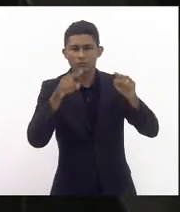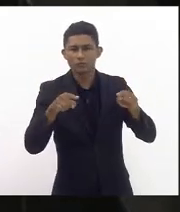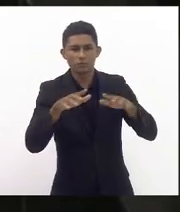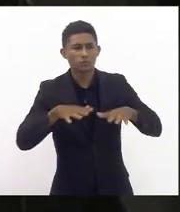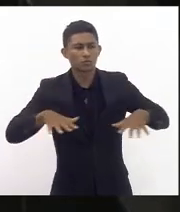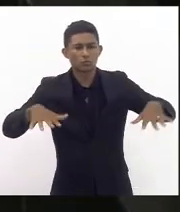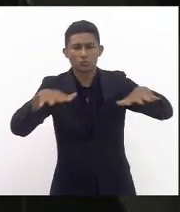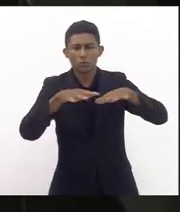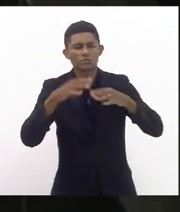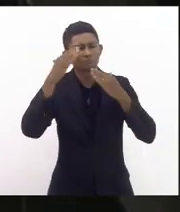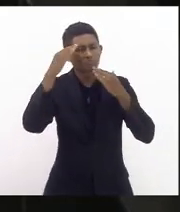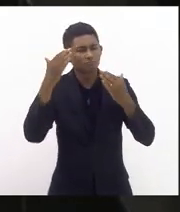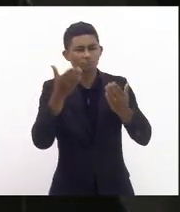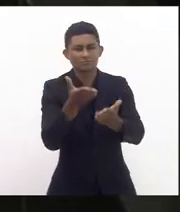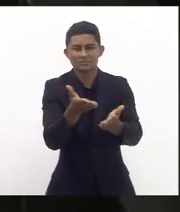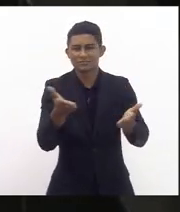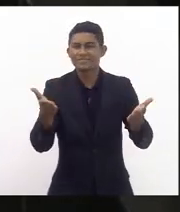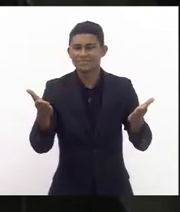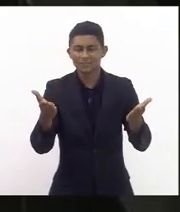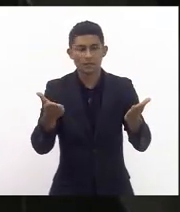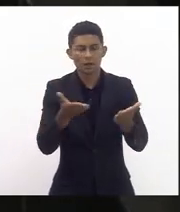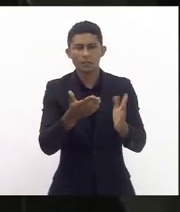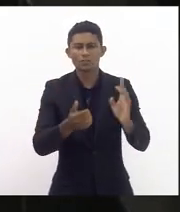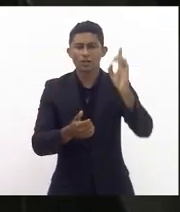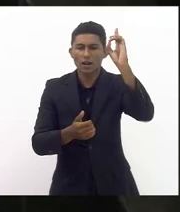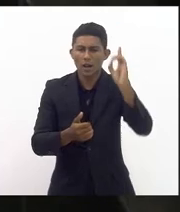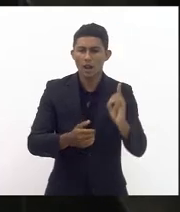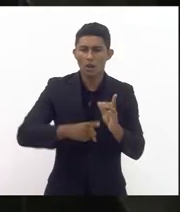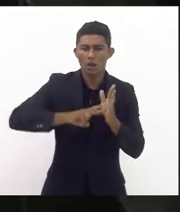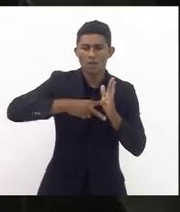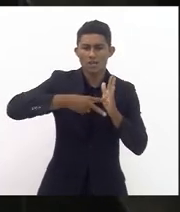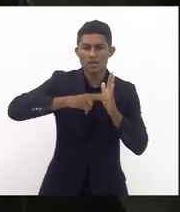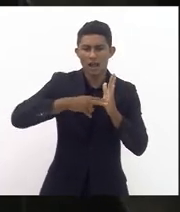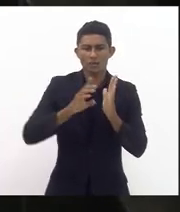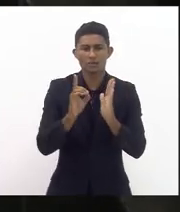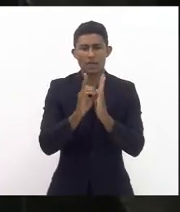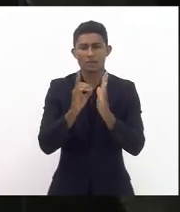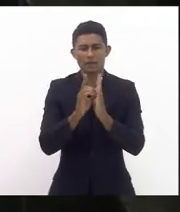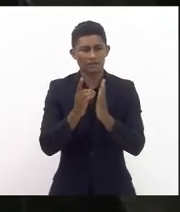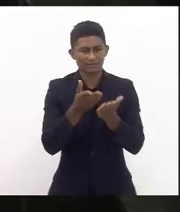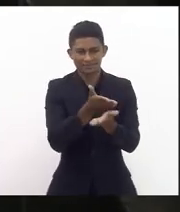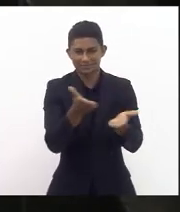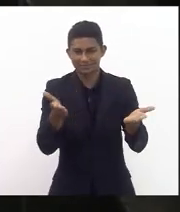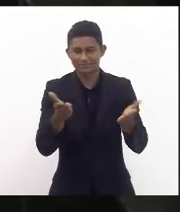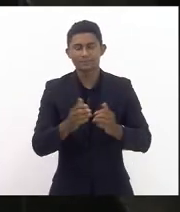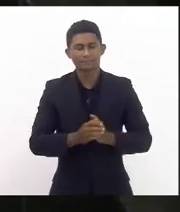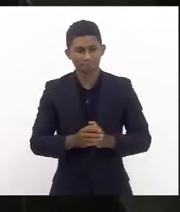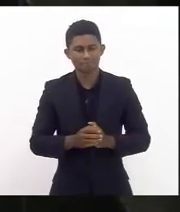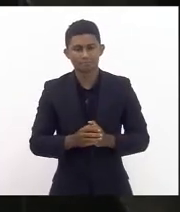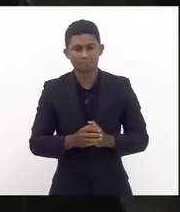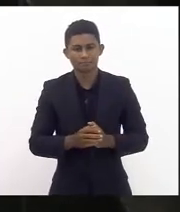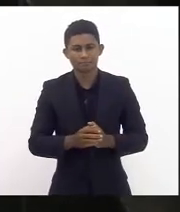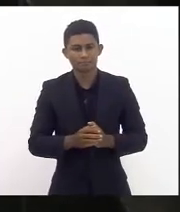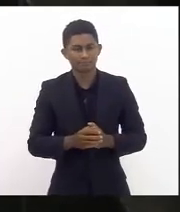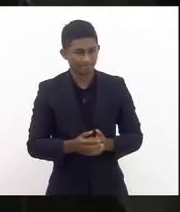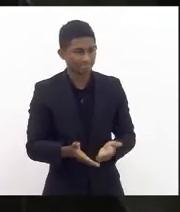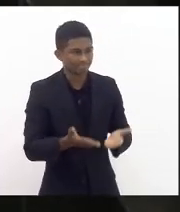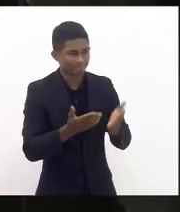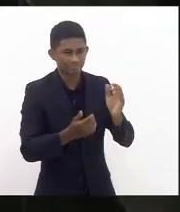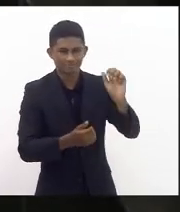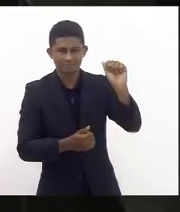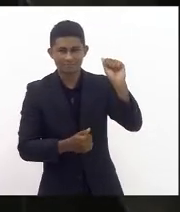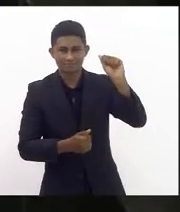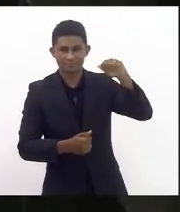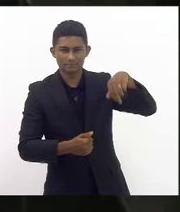direção do Sindicato dos Trabalhadores e Trabalhadoras do DETRAN. Deputado André